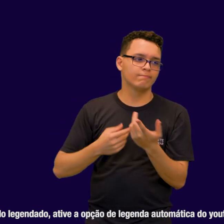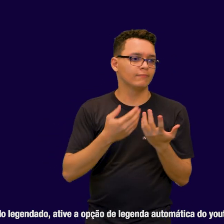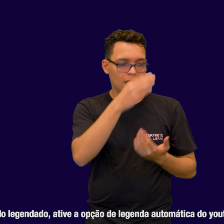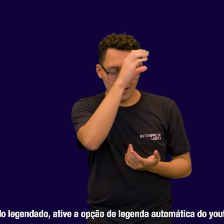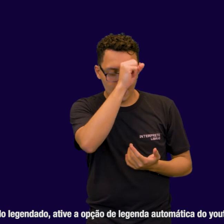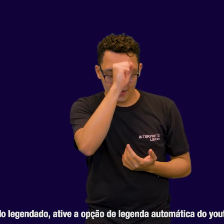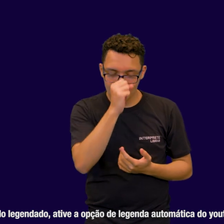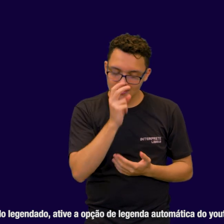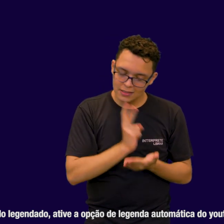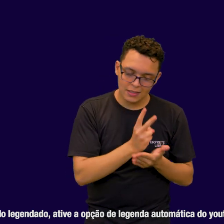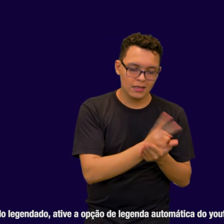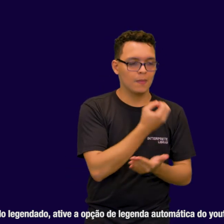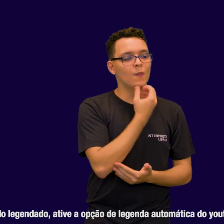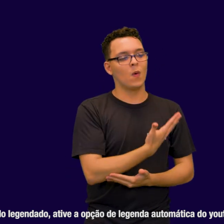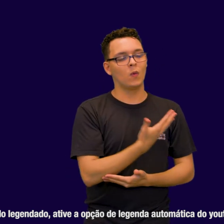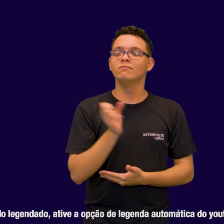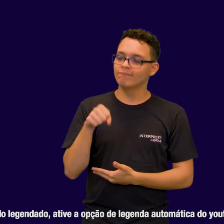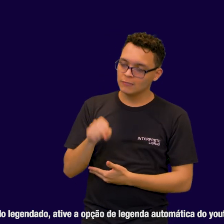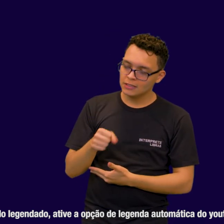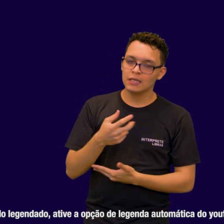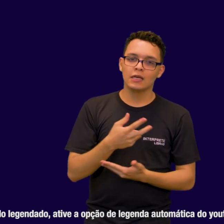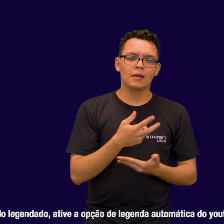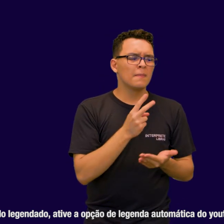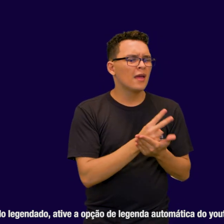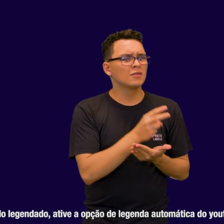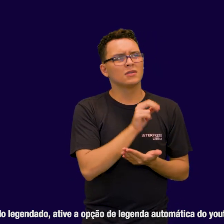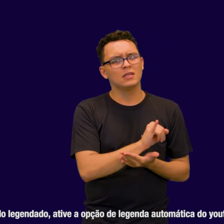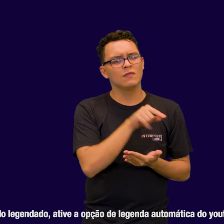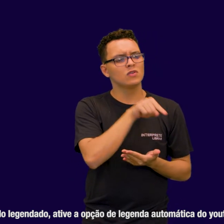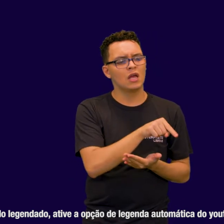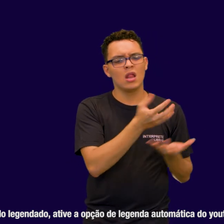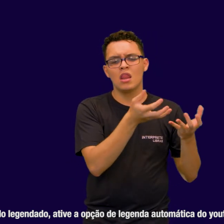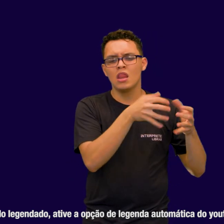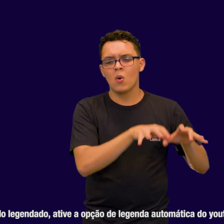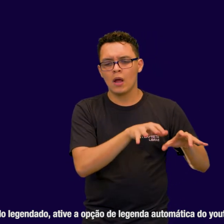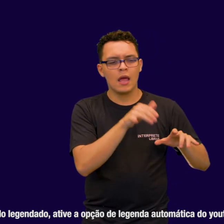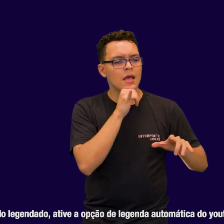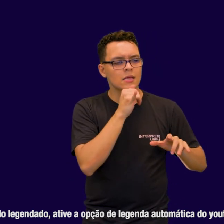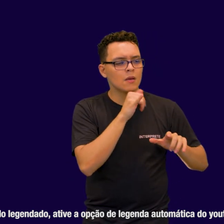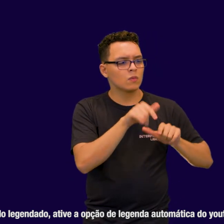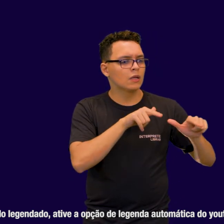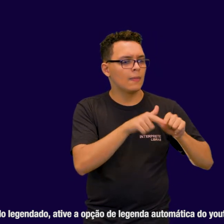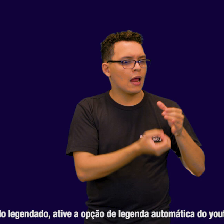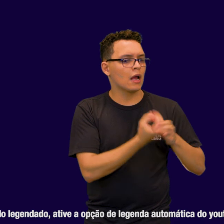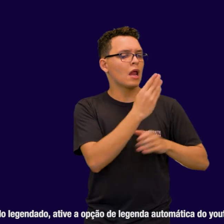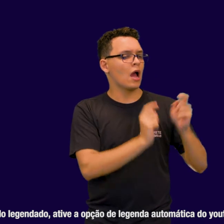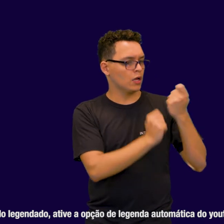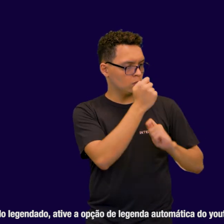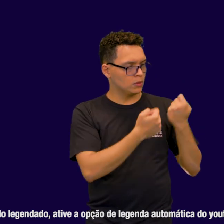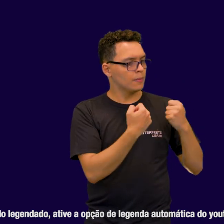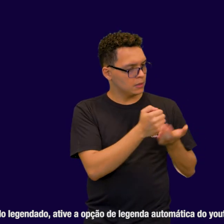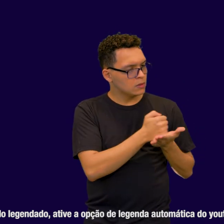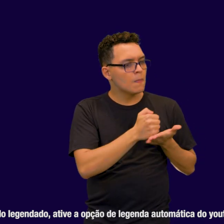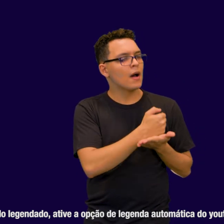é demais, né? Mesmo que não vá se Nunca. especializar, trabalhar, pelo menos ter um mínimo de entendimento já é um grande diferencial, né? Eu, por exemplo,